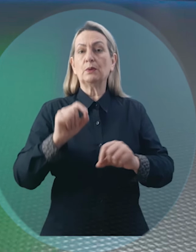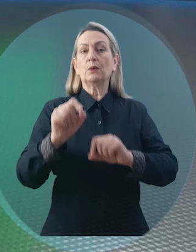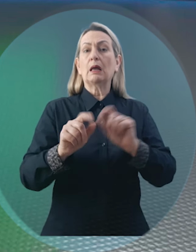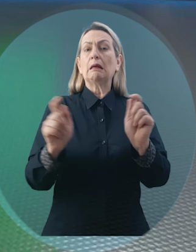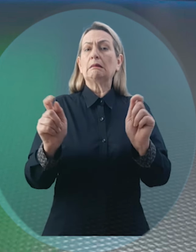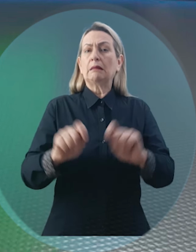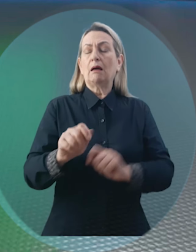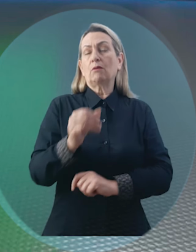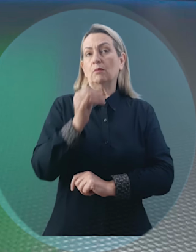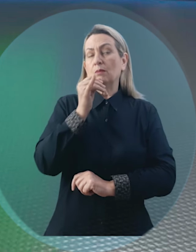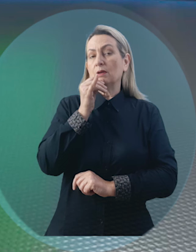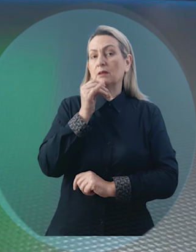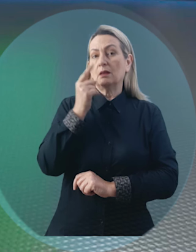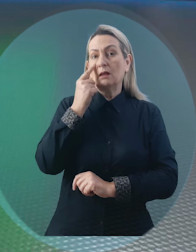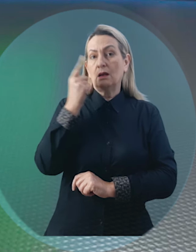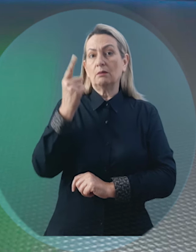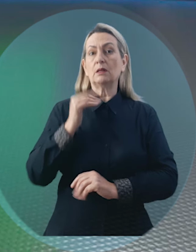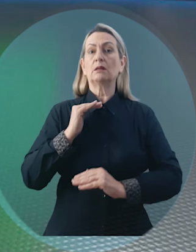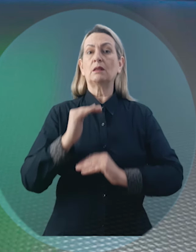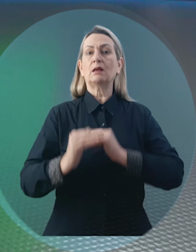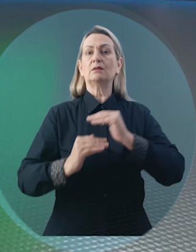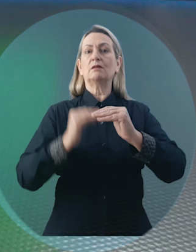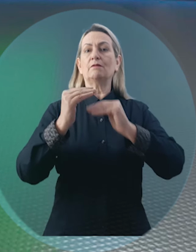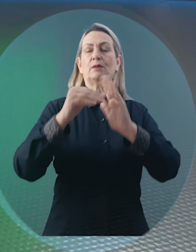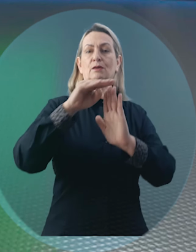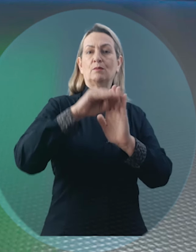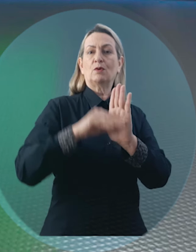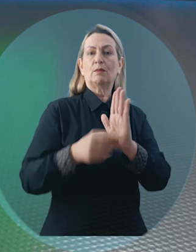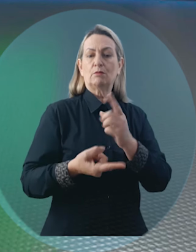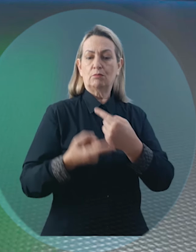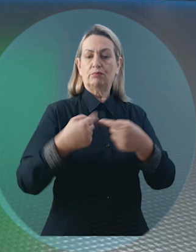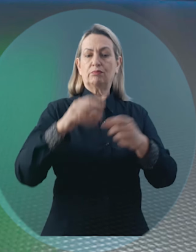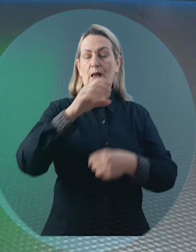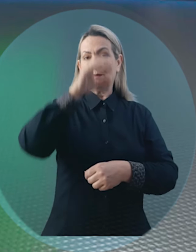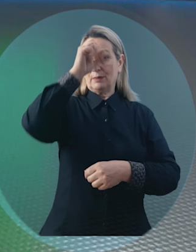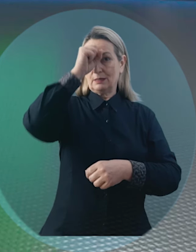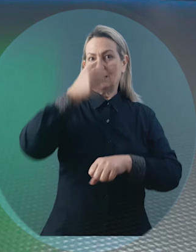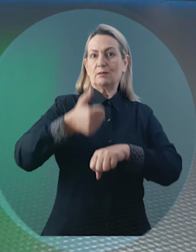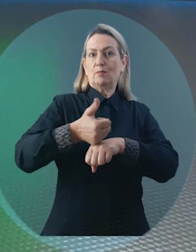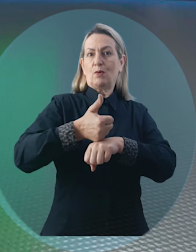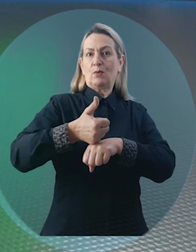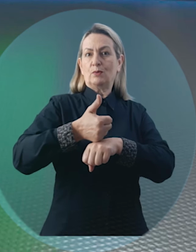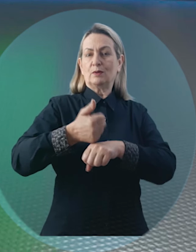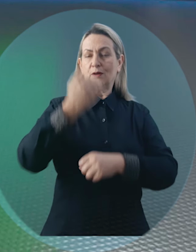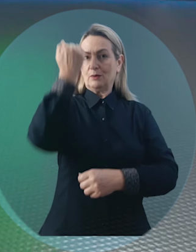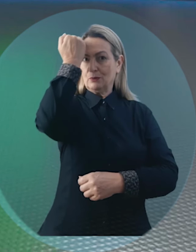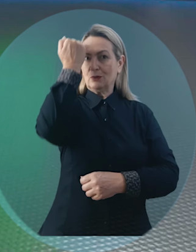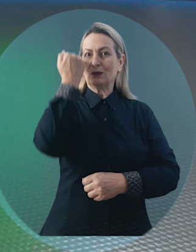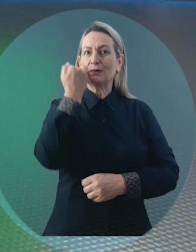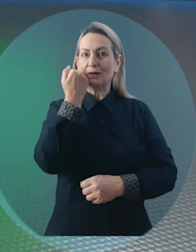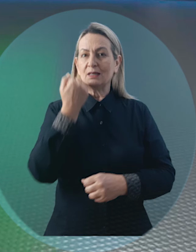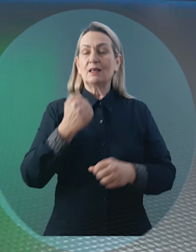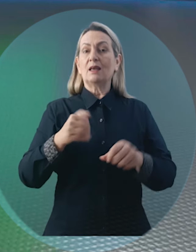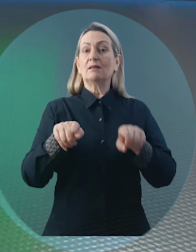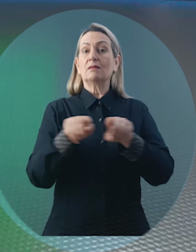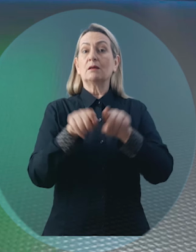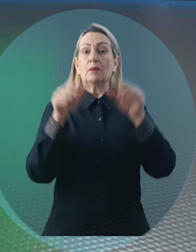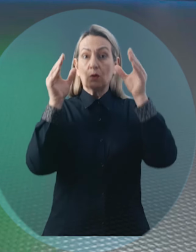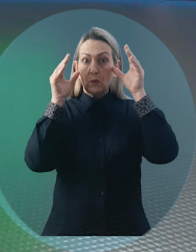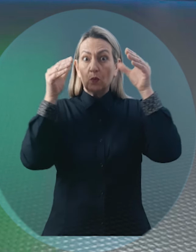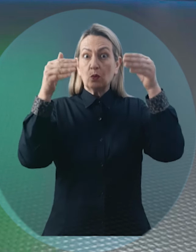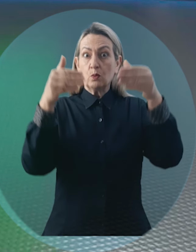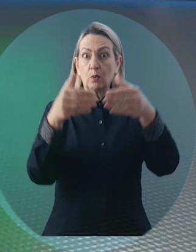produtiva a gente pode ter como exemplo o desenvolvimento do programa de aprendizagem profissional para os